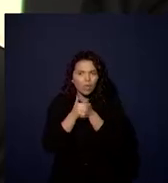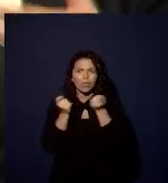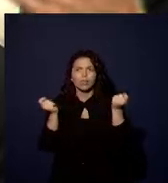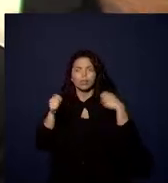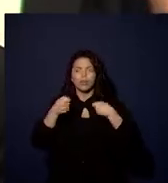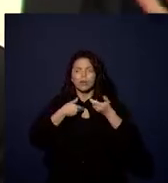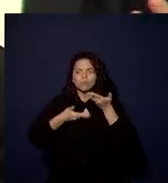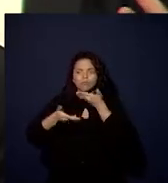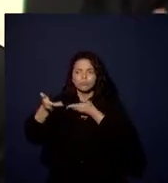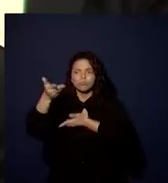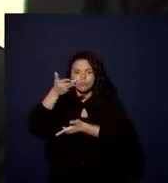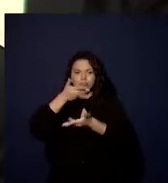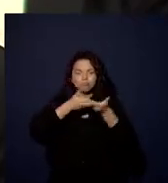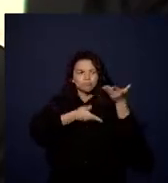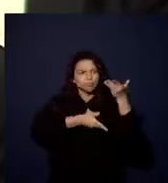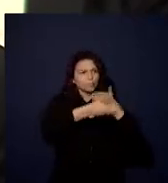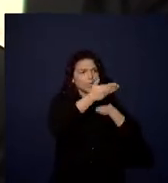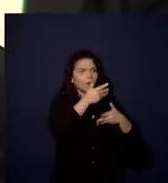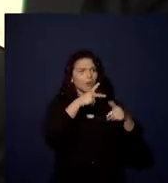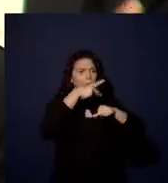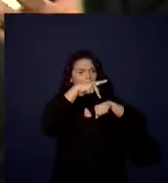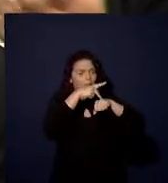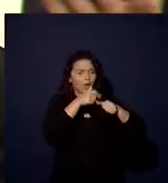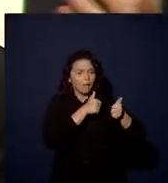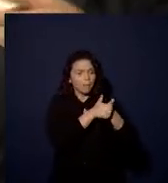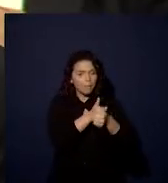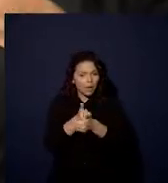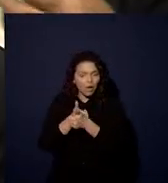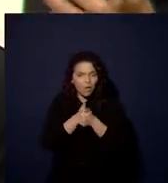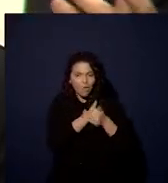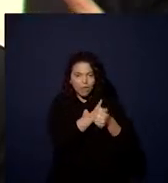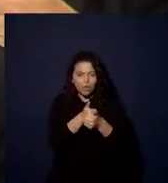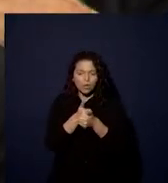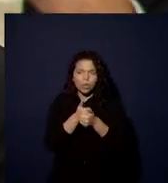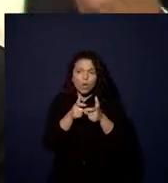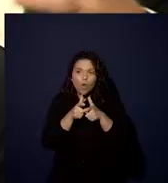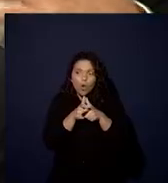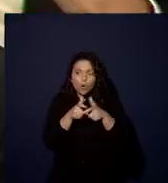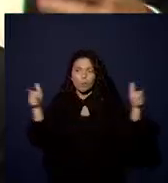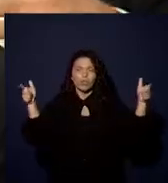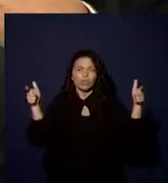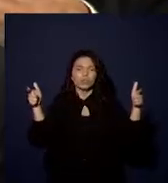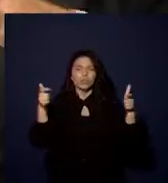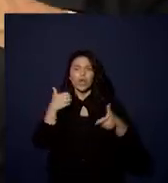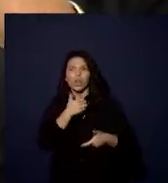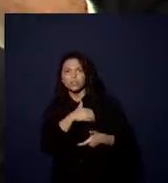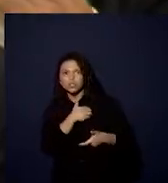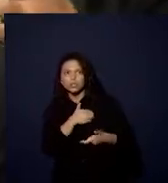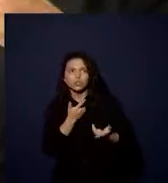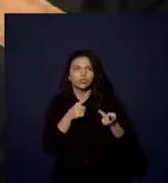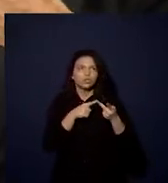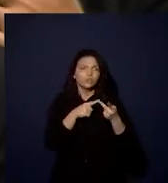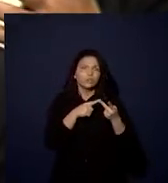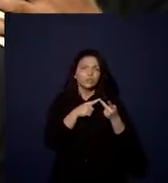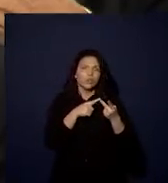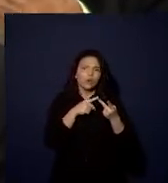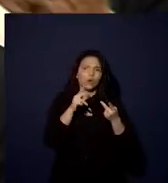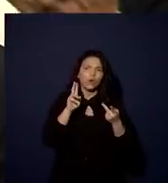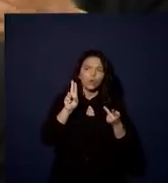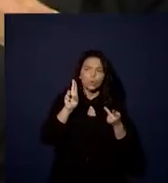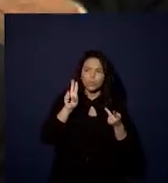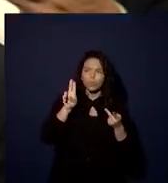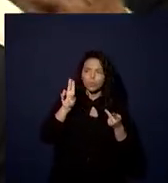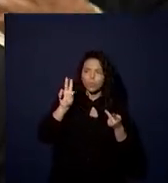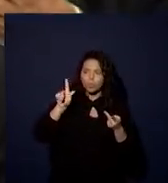ao diálogo né com outros países vizinhos e aumentar as nossas conexões entre Brasil Argentina Uruguai e Paraguai são muito